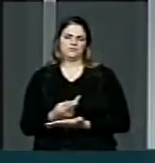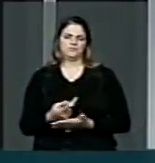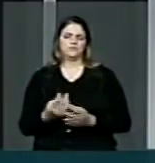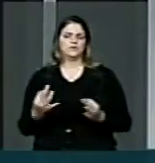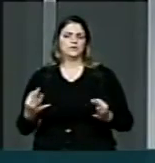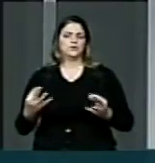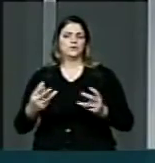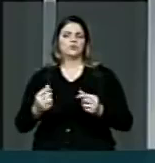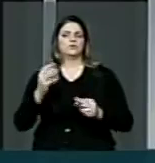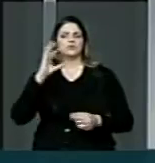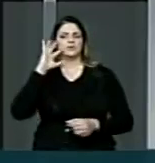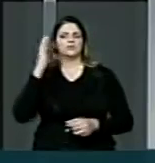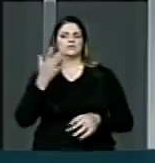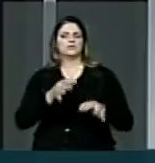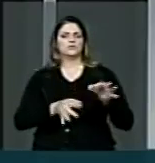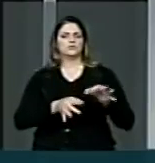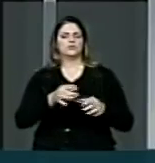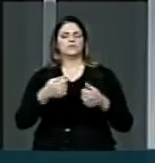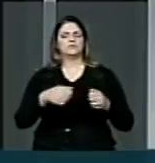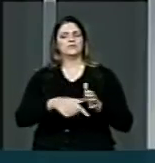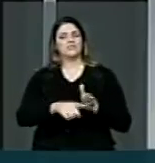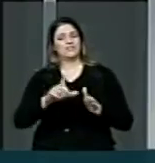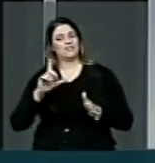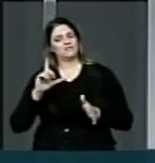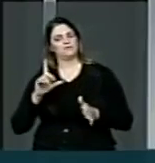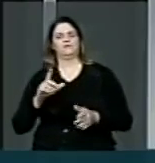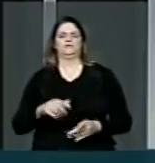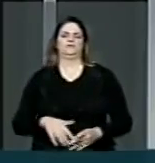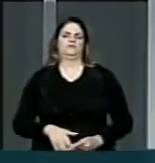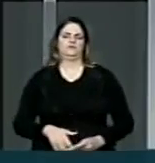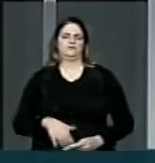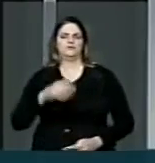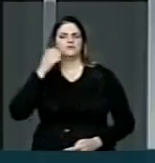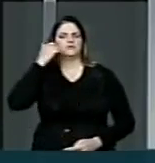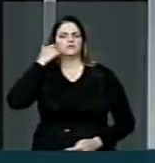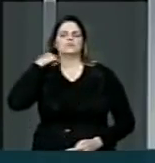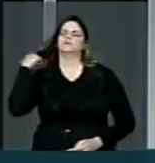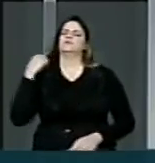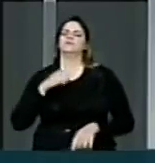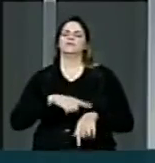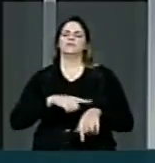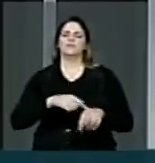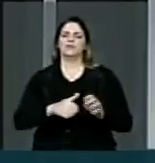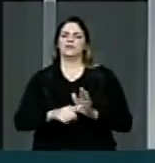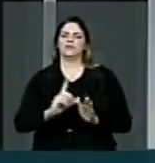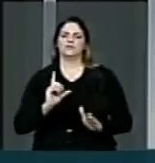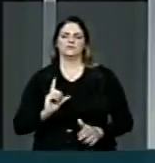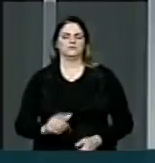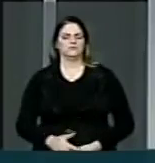Toda decisão judicial tem que ser antes do candidato ser diplomado.